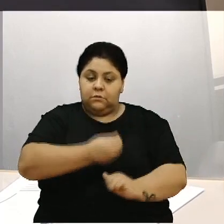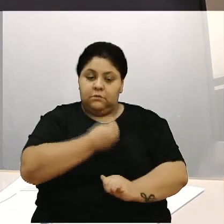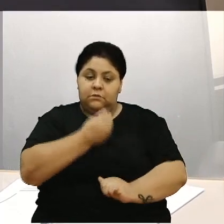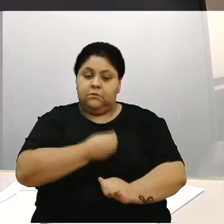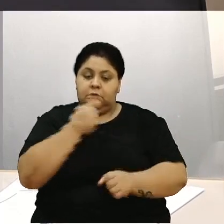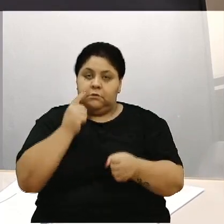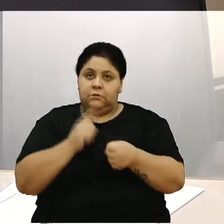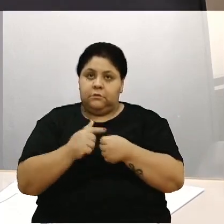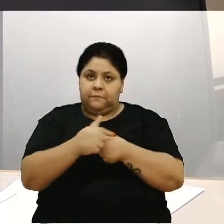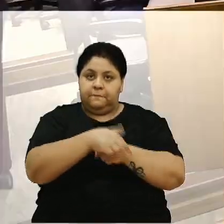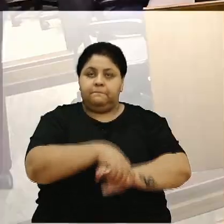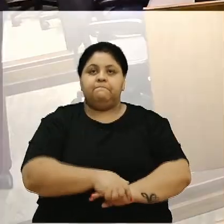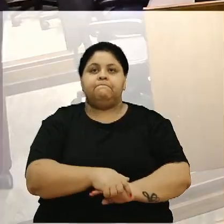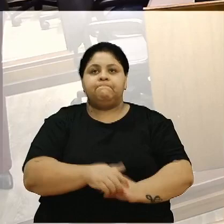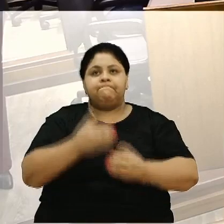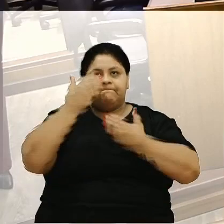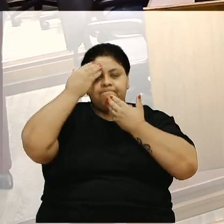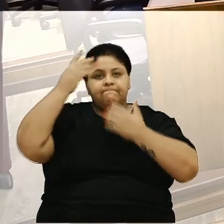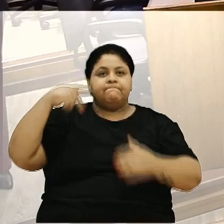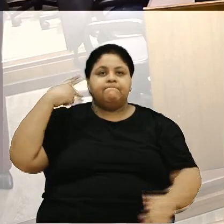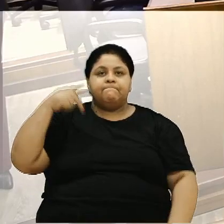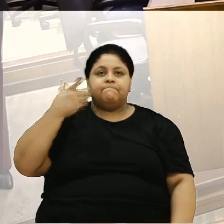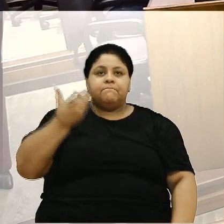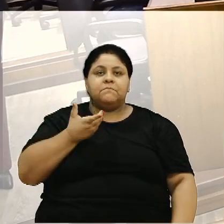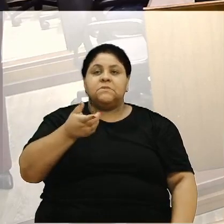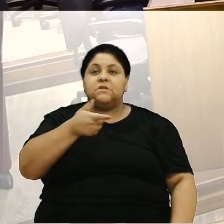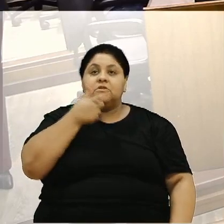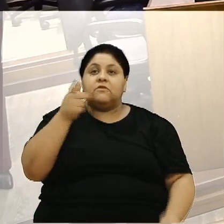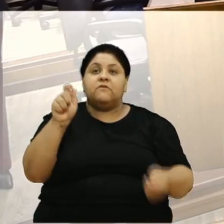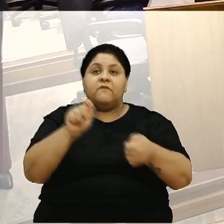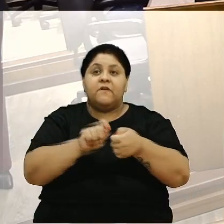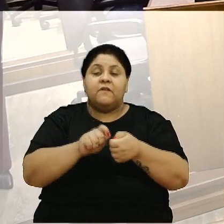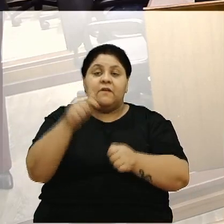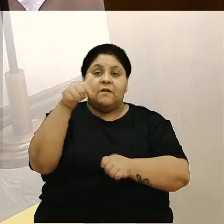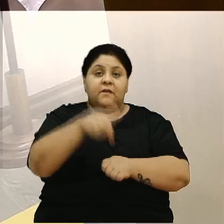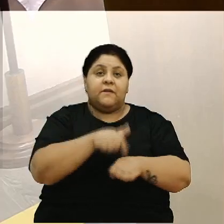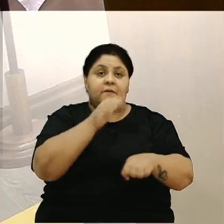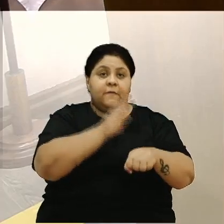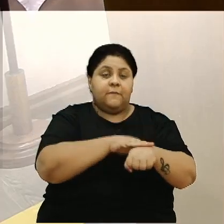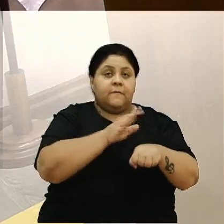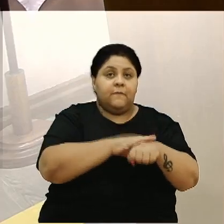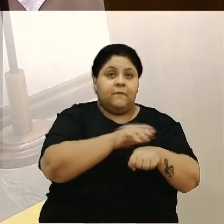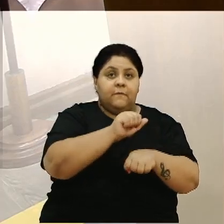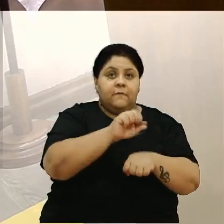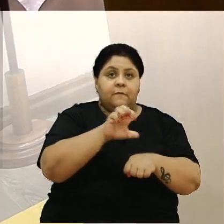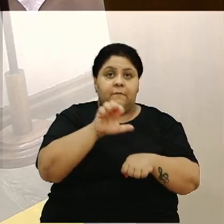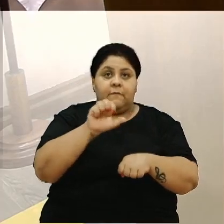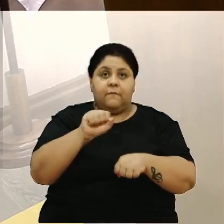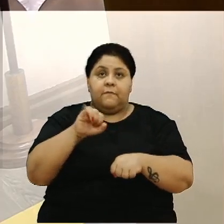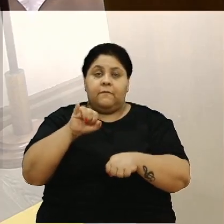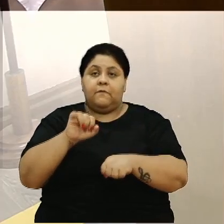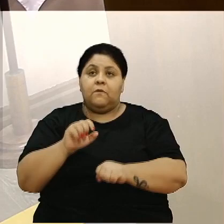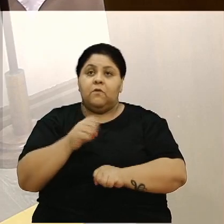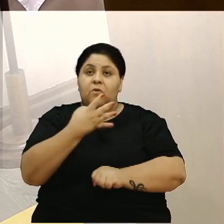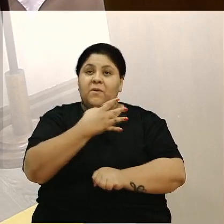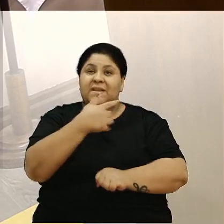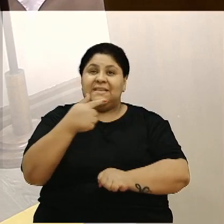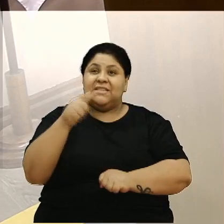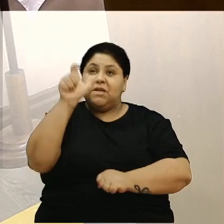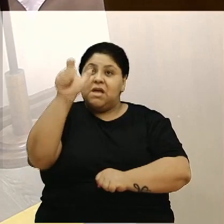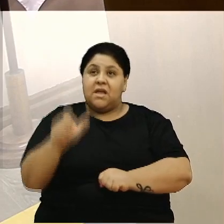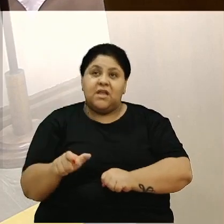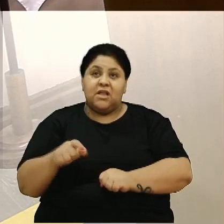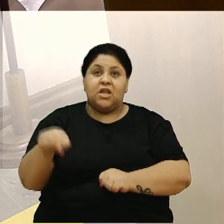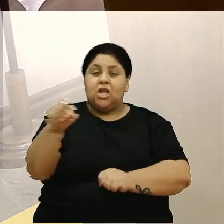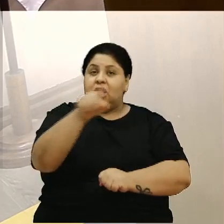cidade. Obrigada, vereador. Eu quero dizer também que neste momento, né, o abrigo do SESI, ele está com 47 pessoas e que